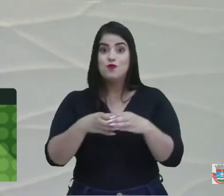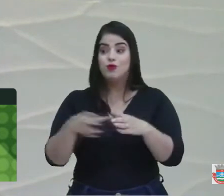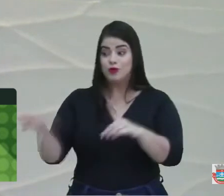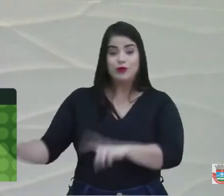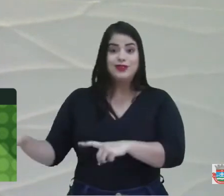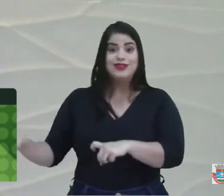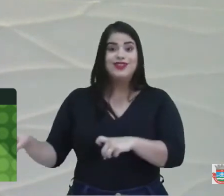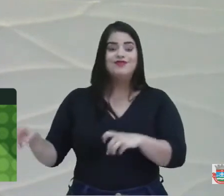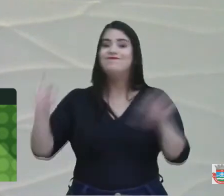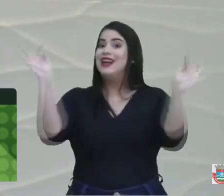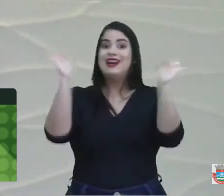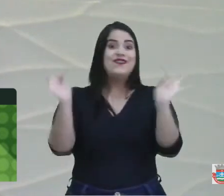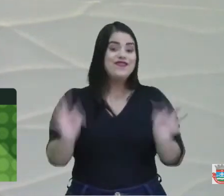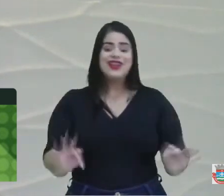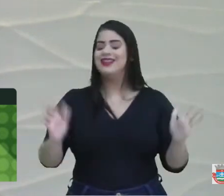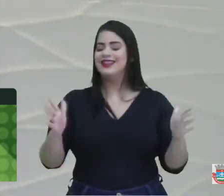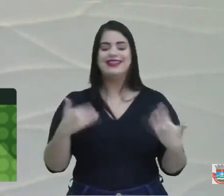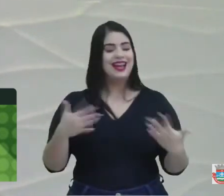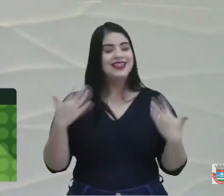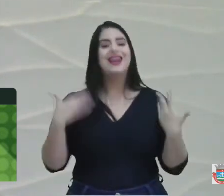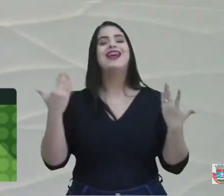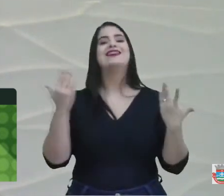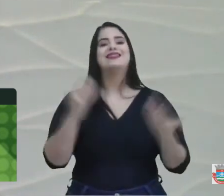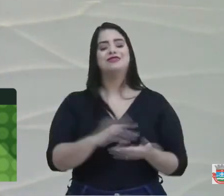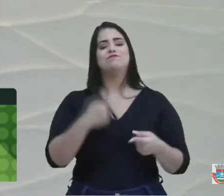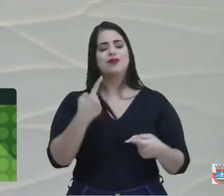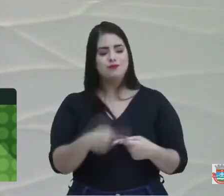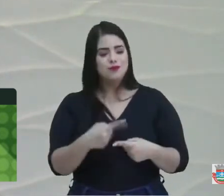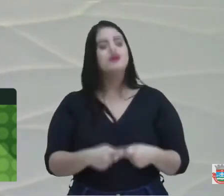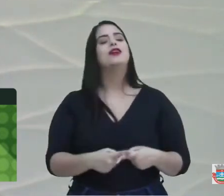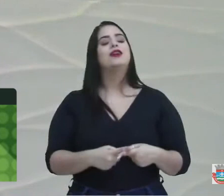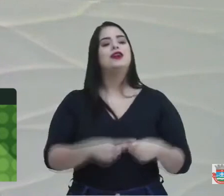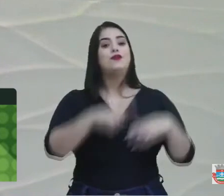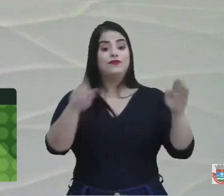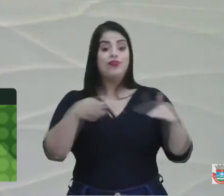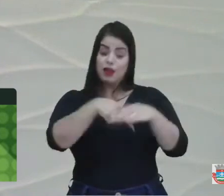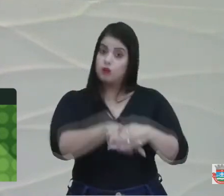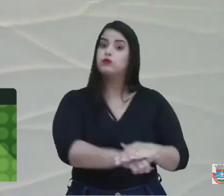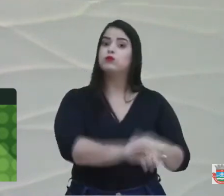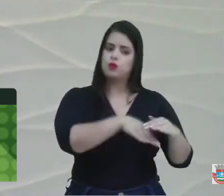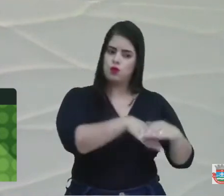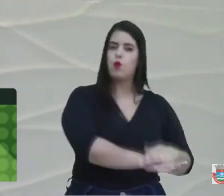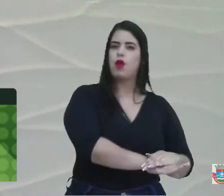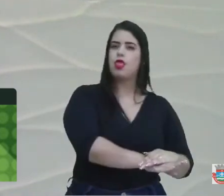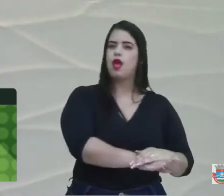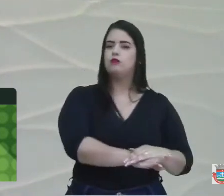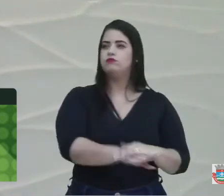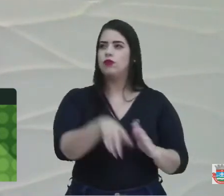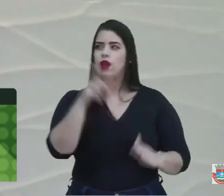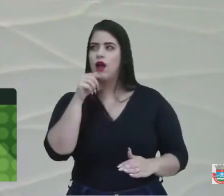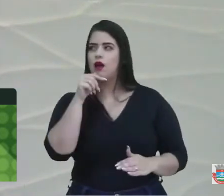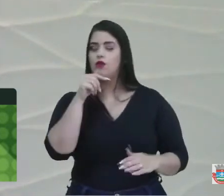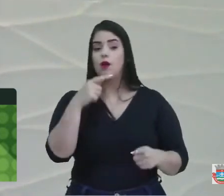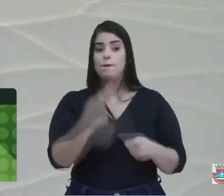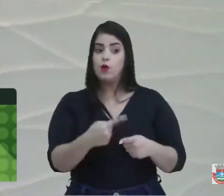grande ação na comunidade que vai, com certeza, né, armazenar água para nesses períodos de estiagem, que é o que a gente